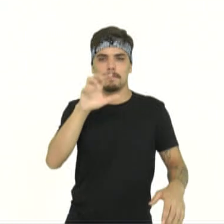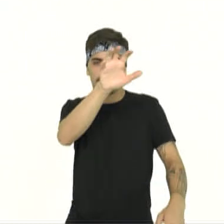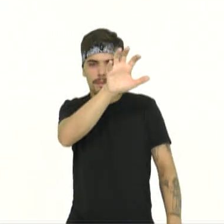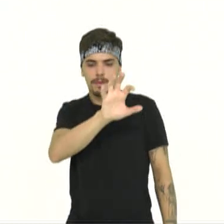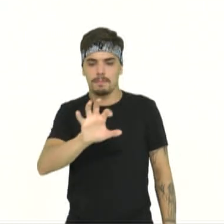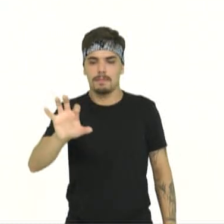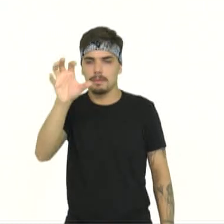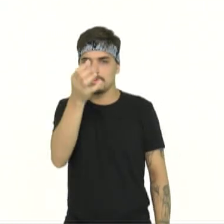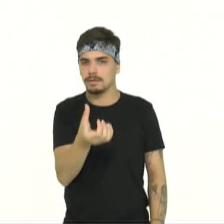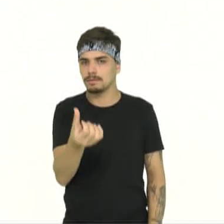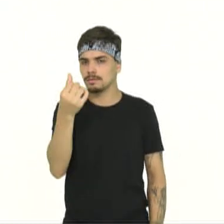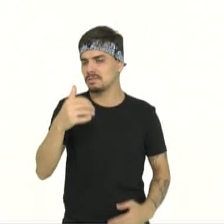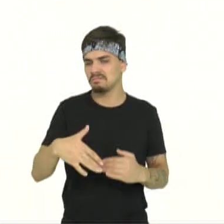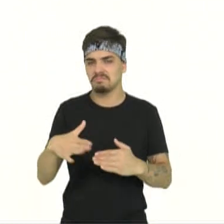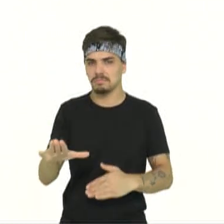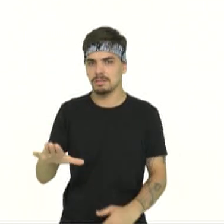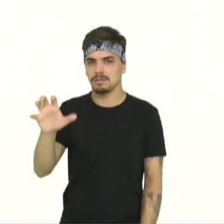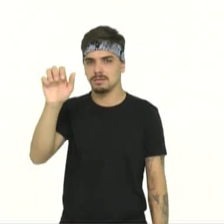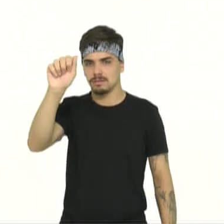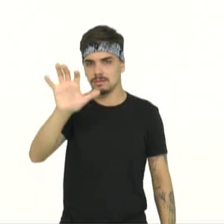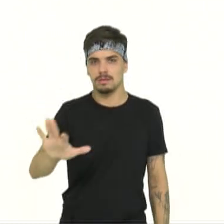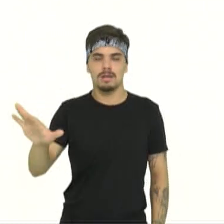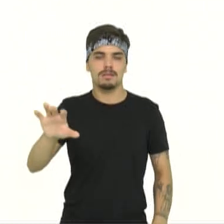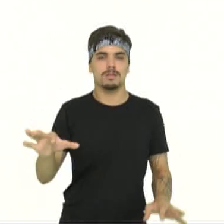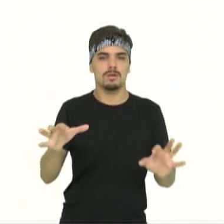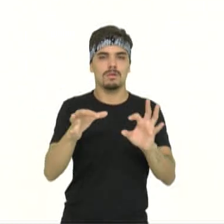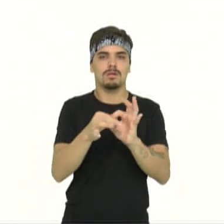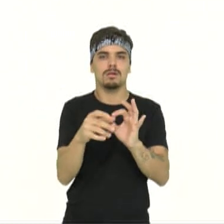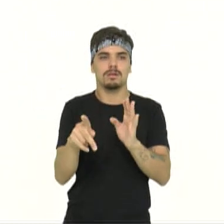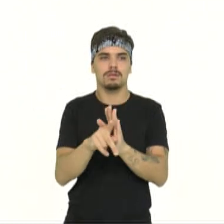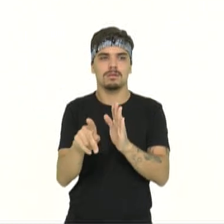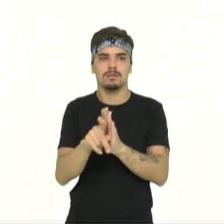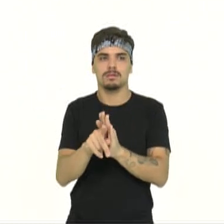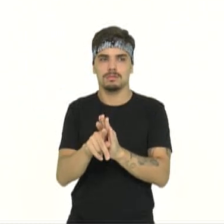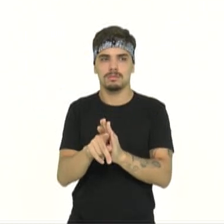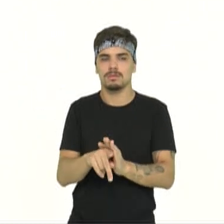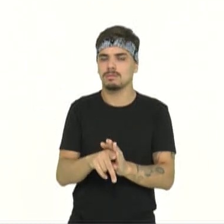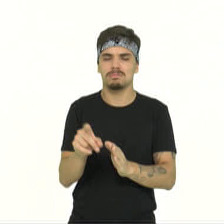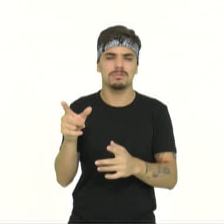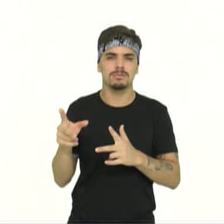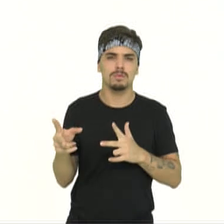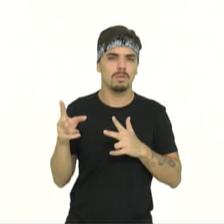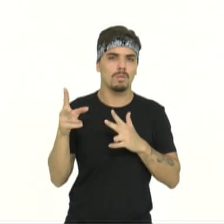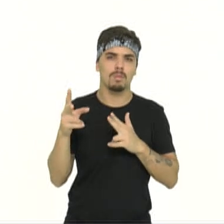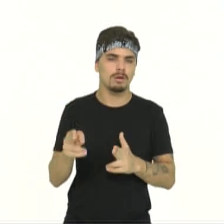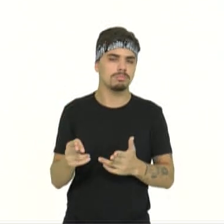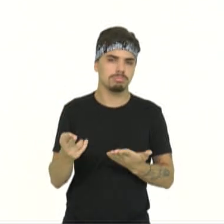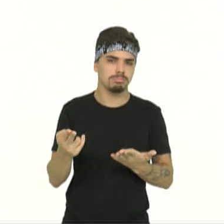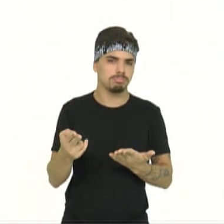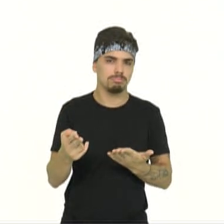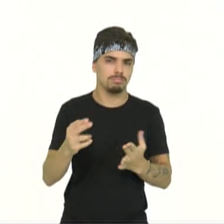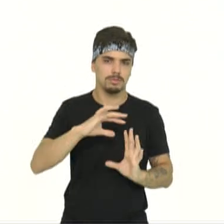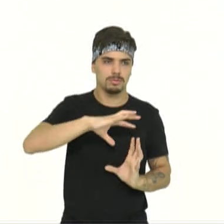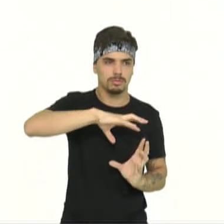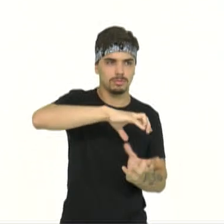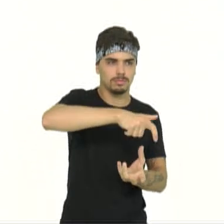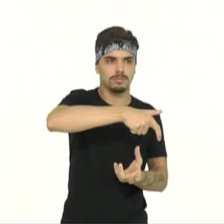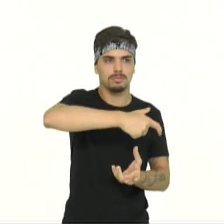divide, fatia ela em regiões, né, ligadas pela estepe euroasiática, é um mesmo continente.